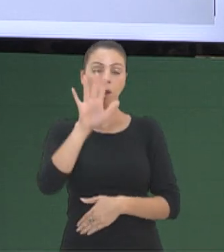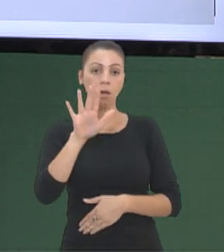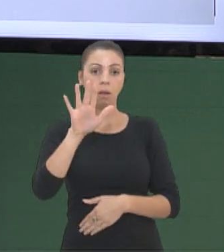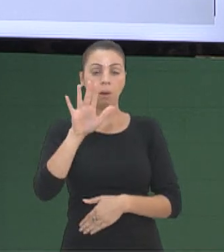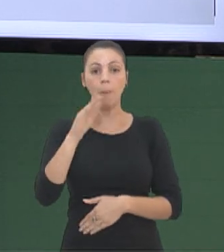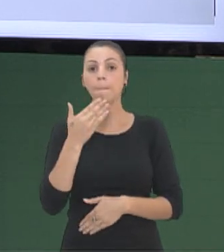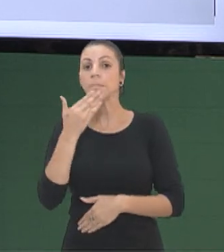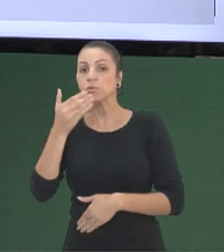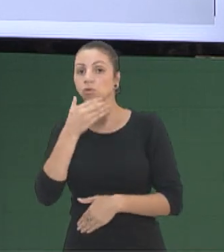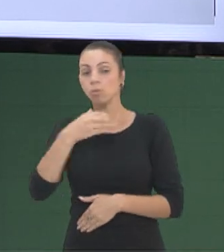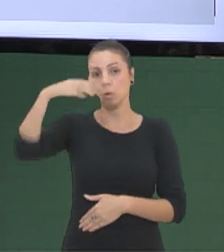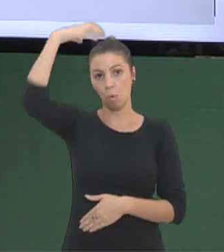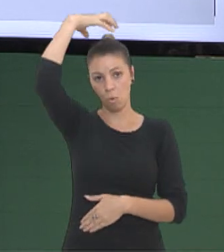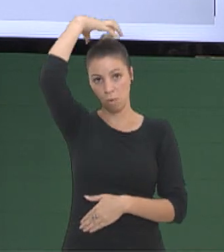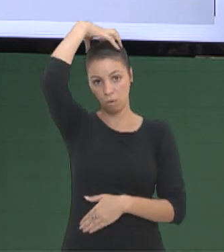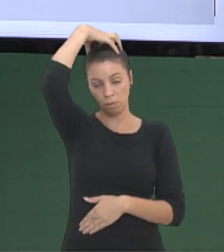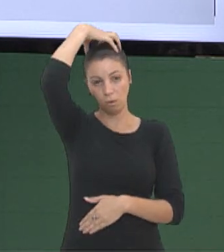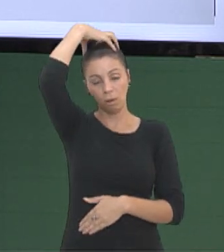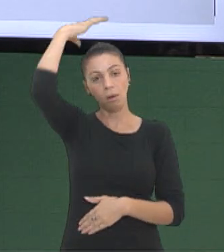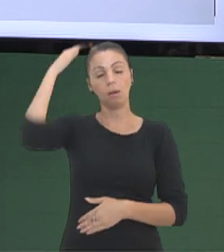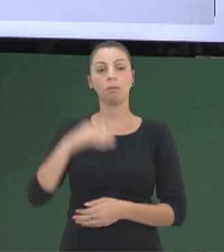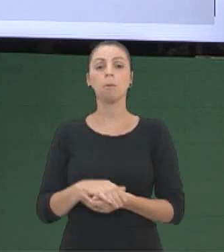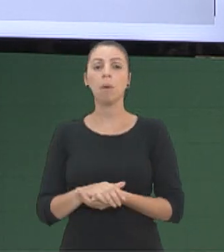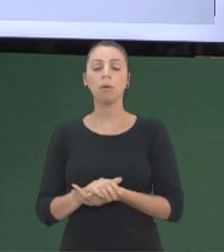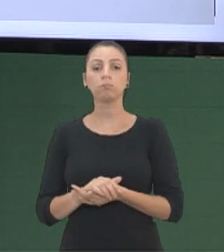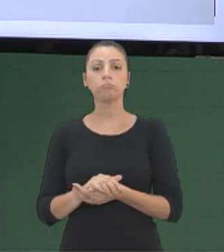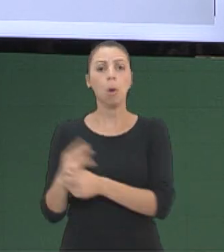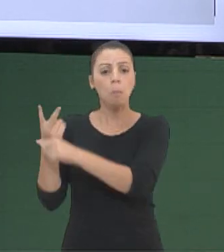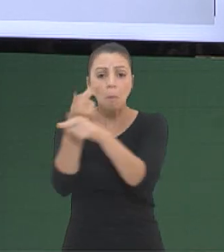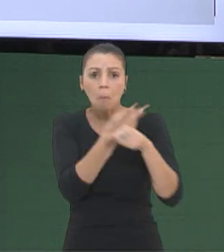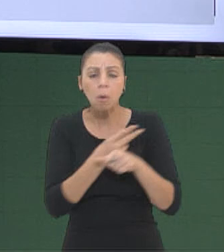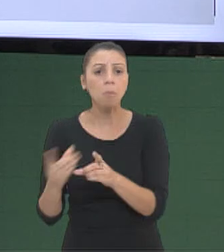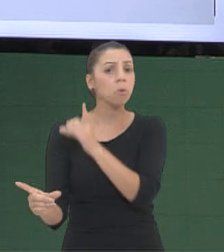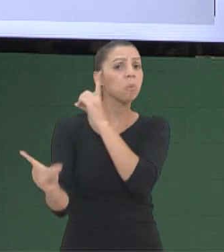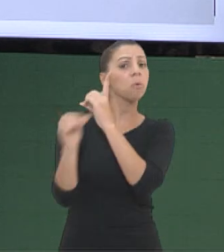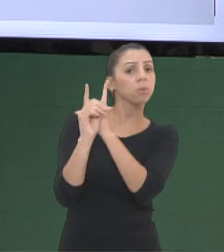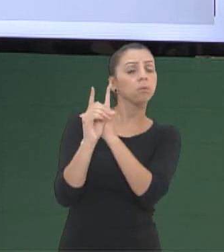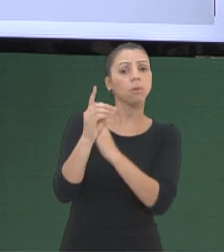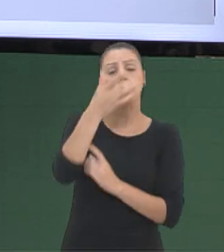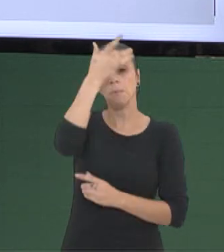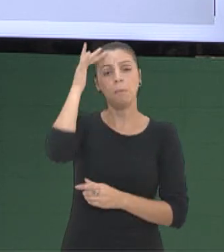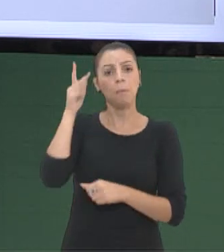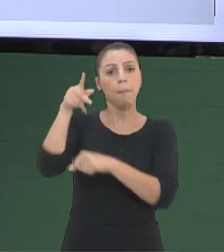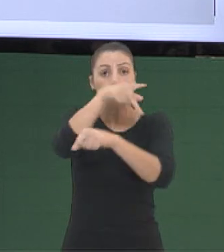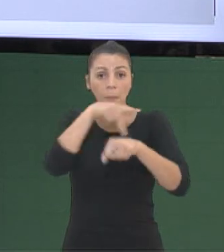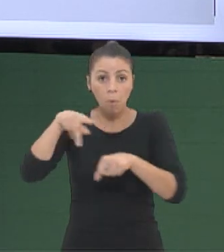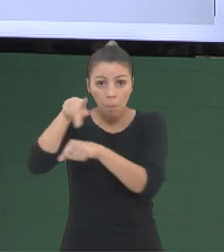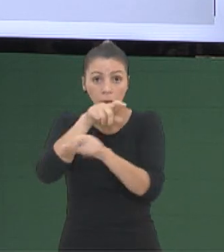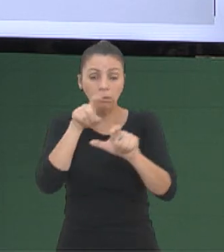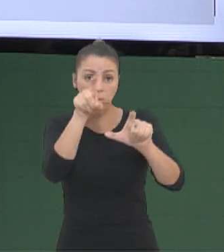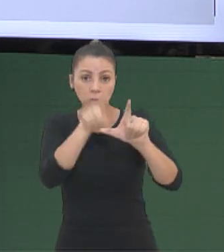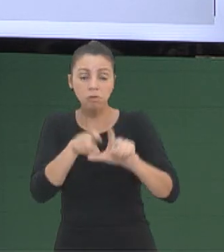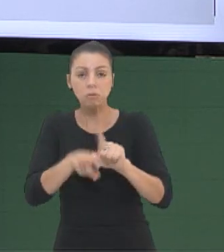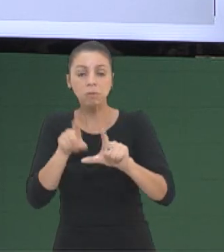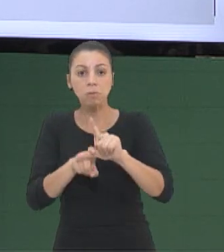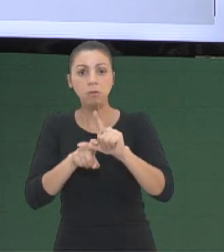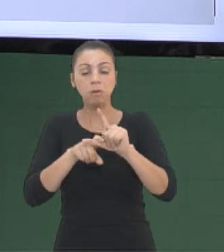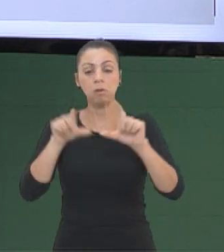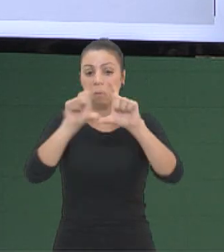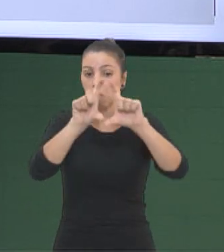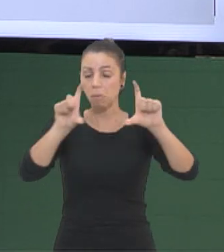ministro, para encontrar uma solução para o país endividado, o terceiro estado vai propor,